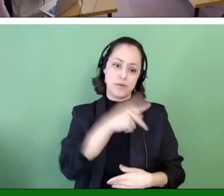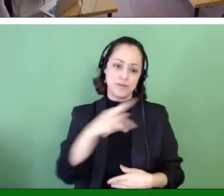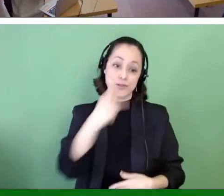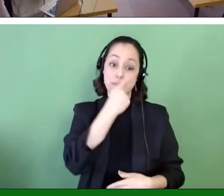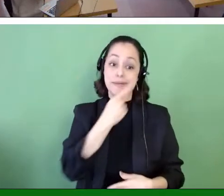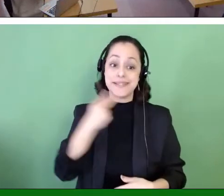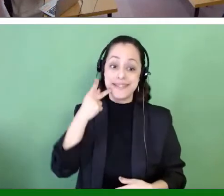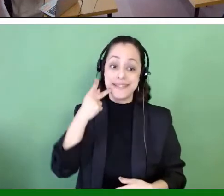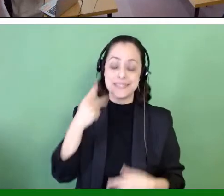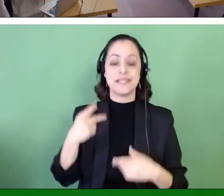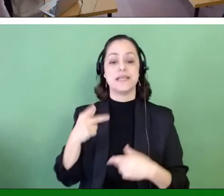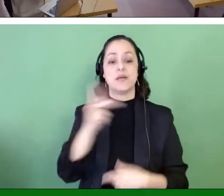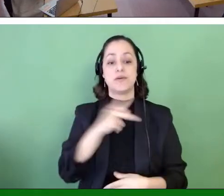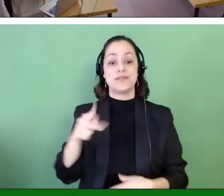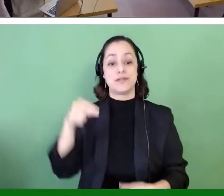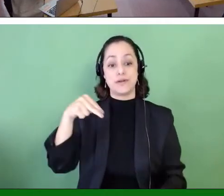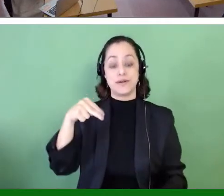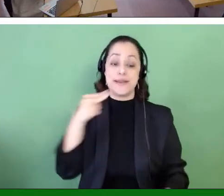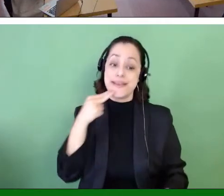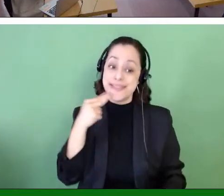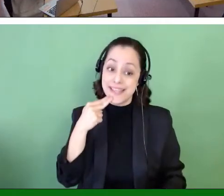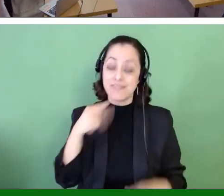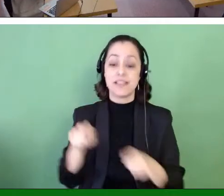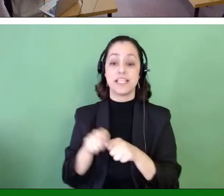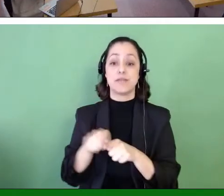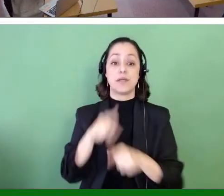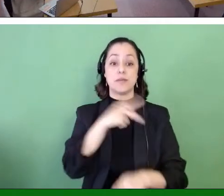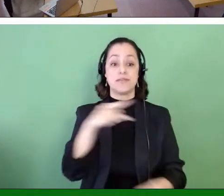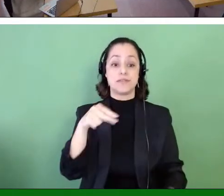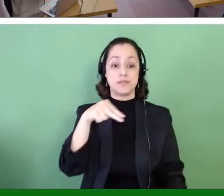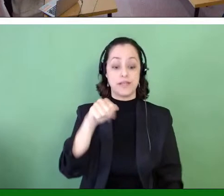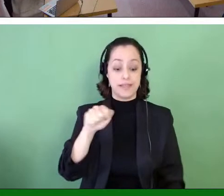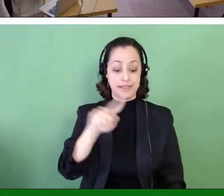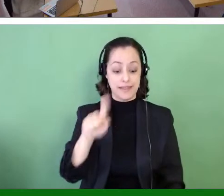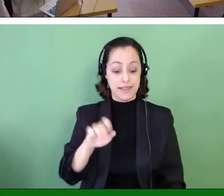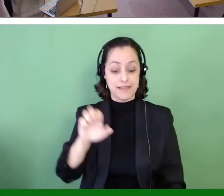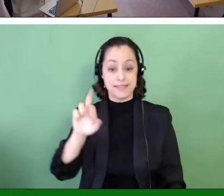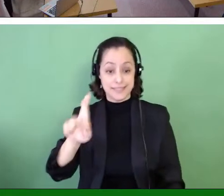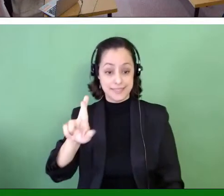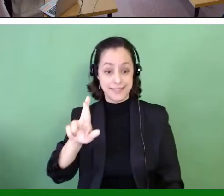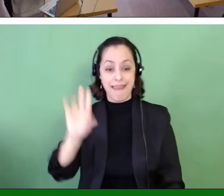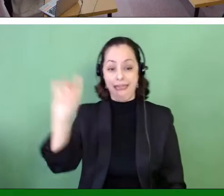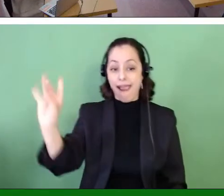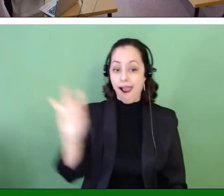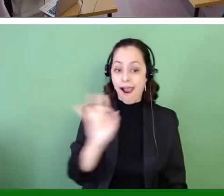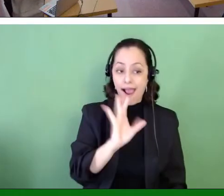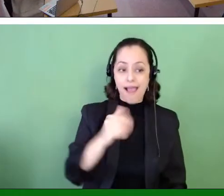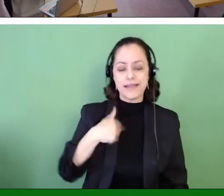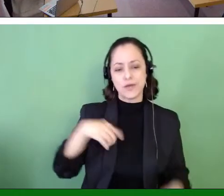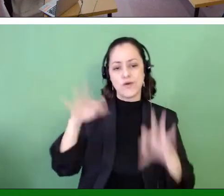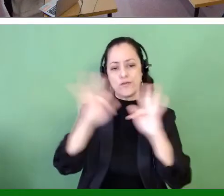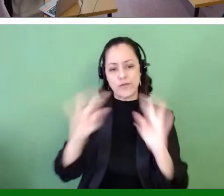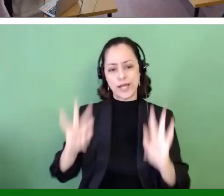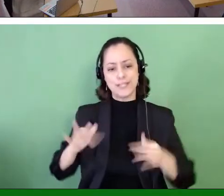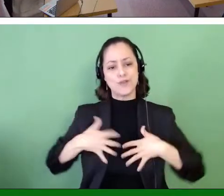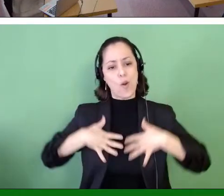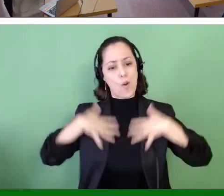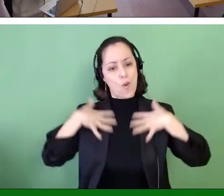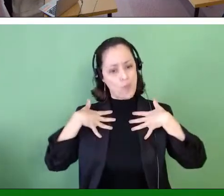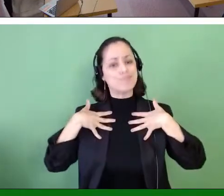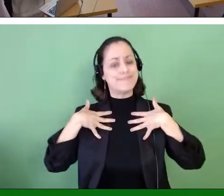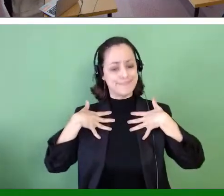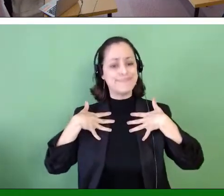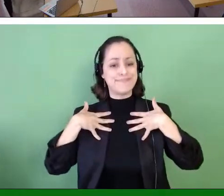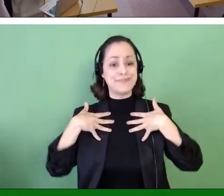professor Nazi. É, fico muito feliz e honrada, né, de tê-los nessa banca, nesse momento tão